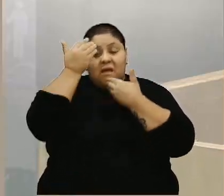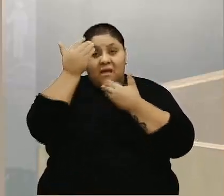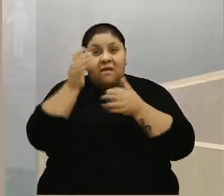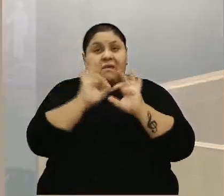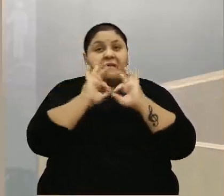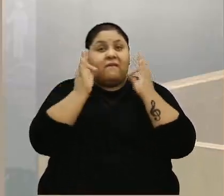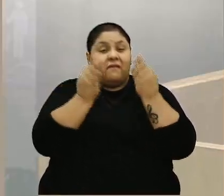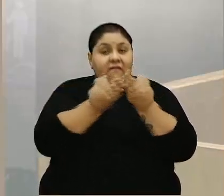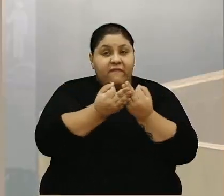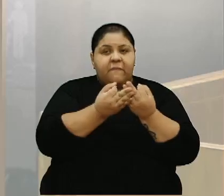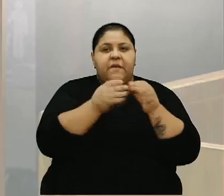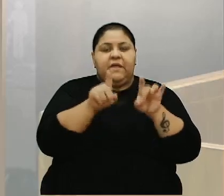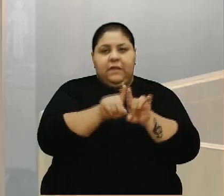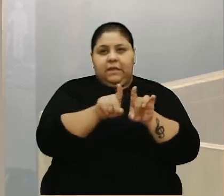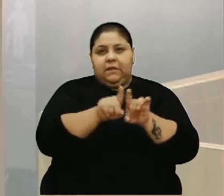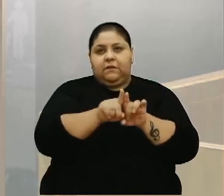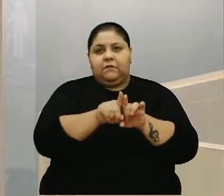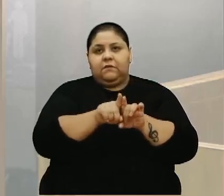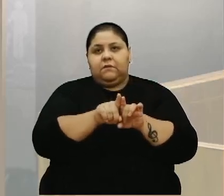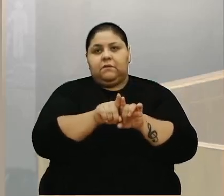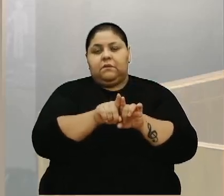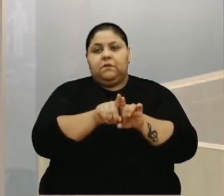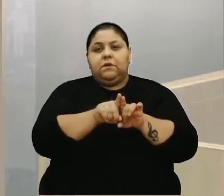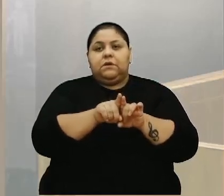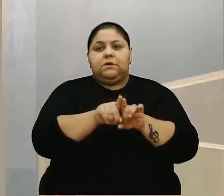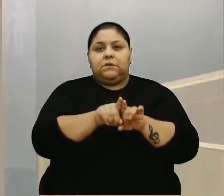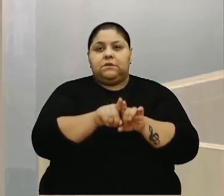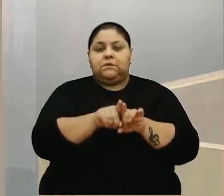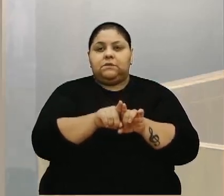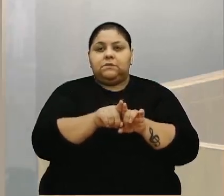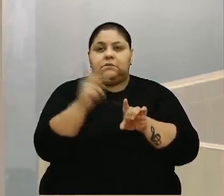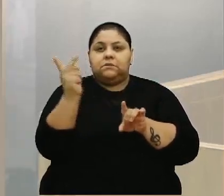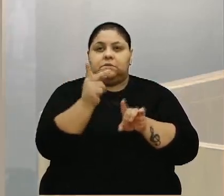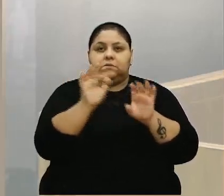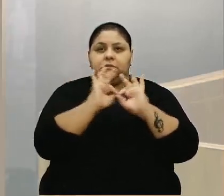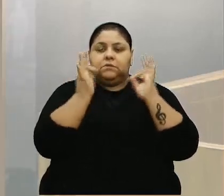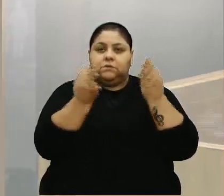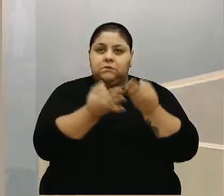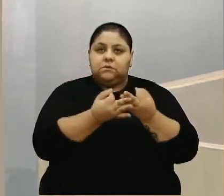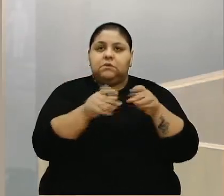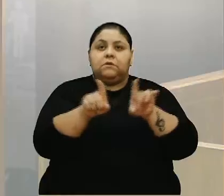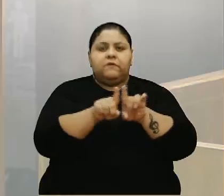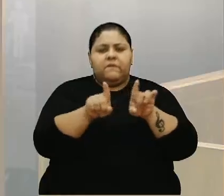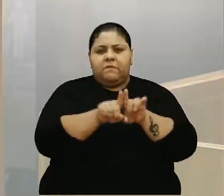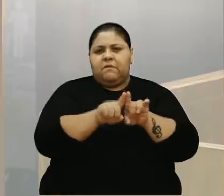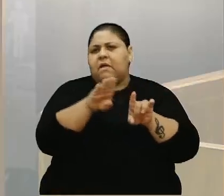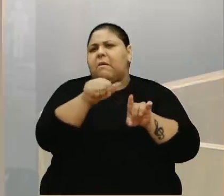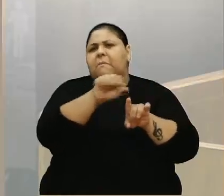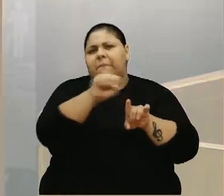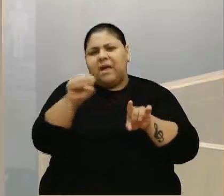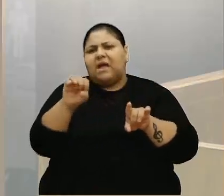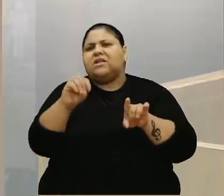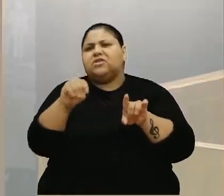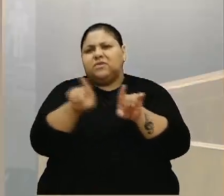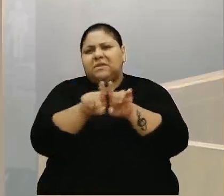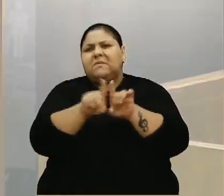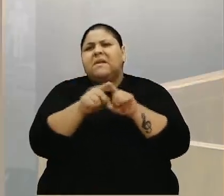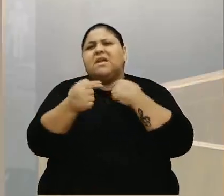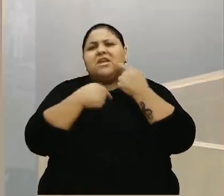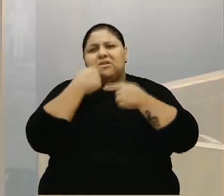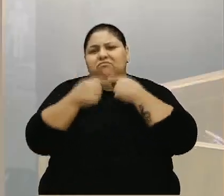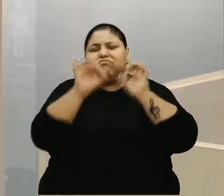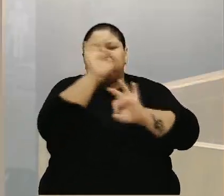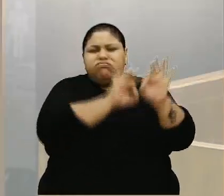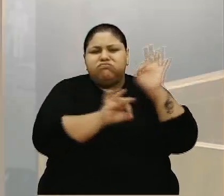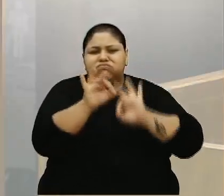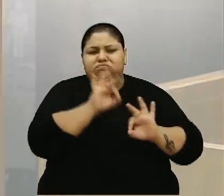família Zapparoli, a família Kuzer e também a família Basso, que junto com nós discutimos e